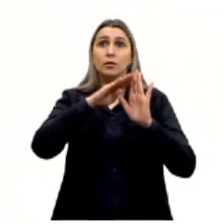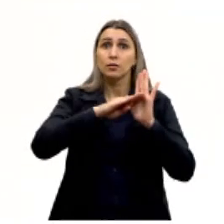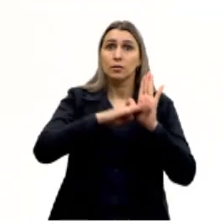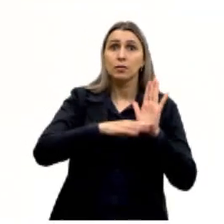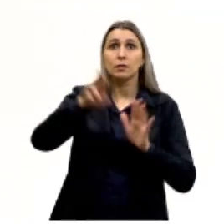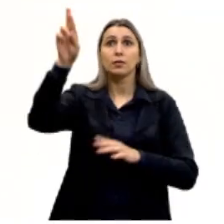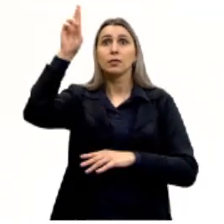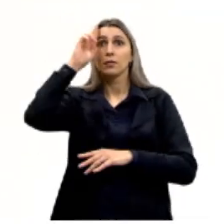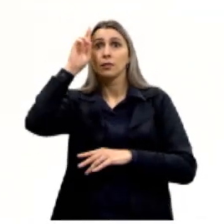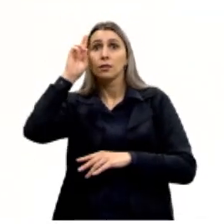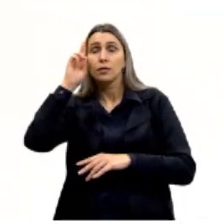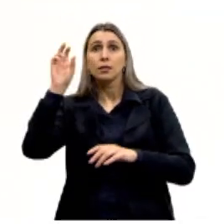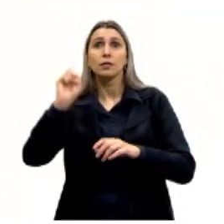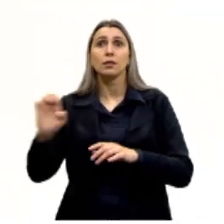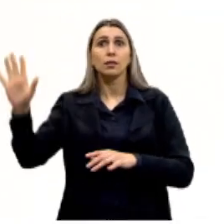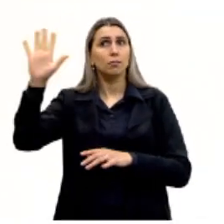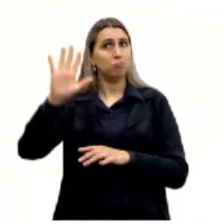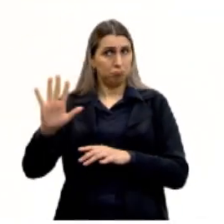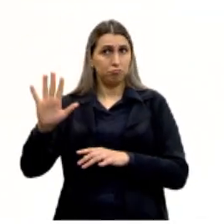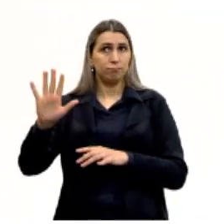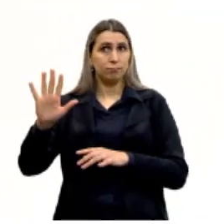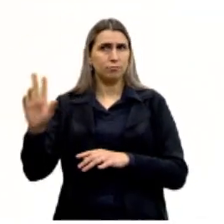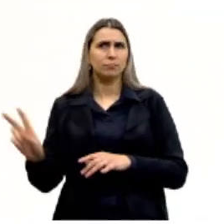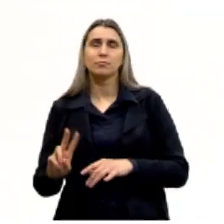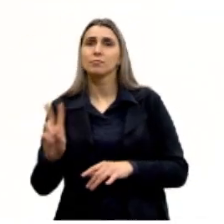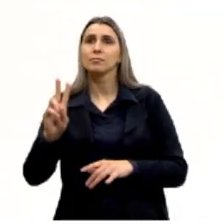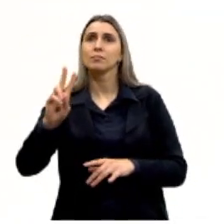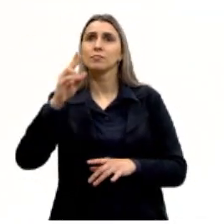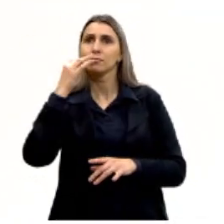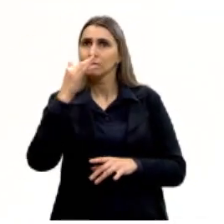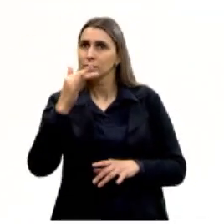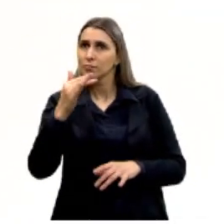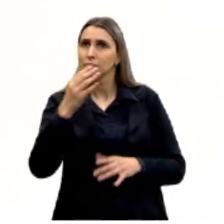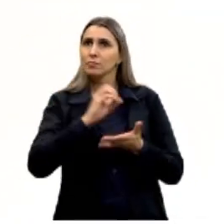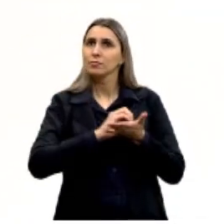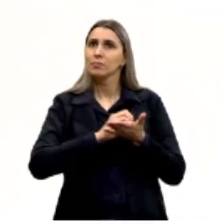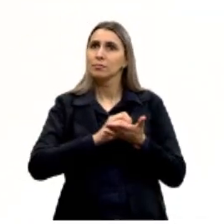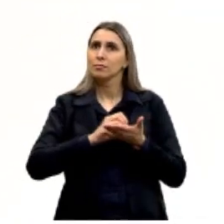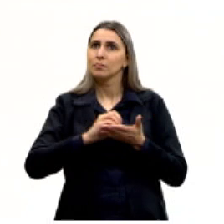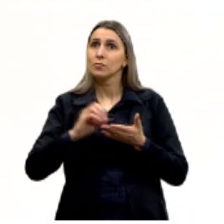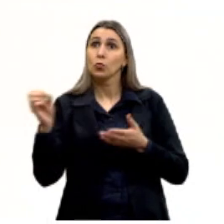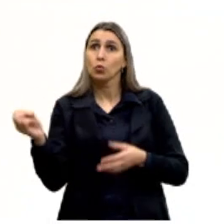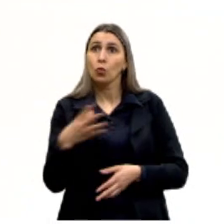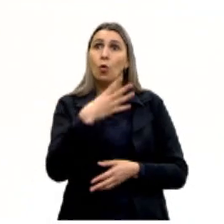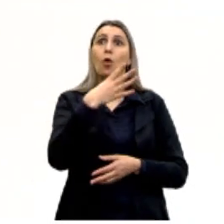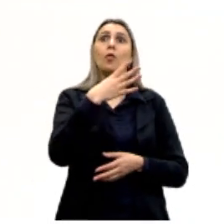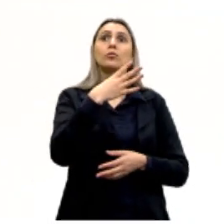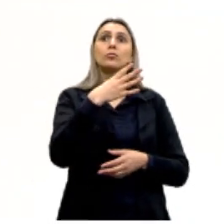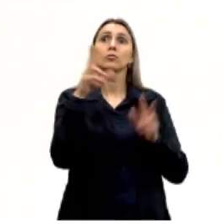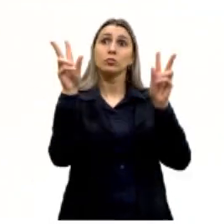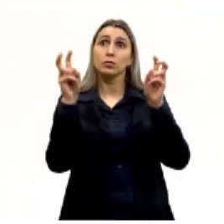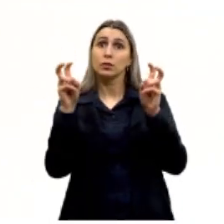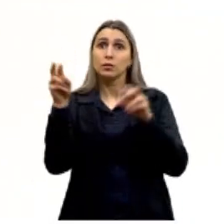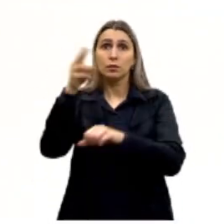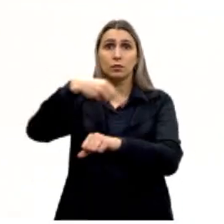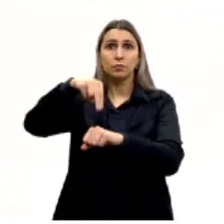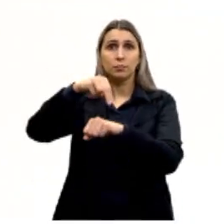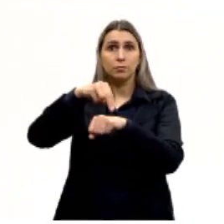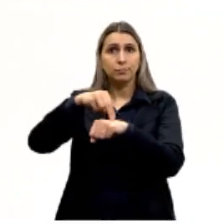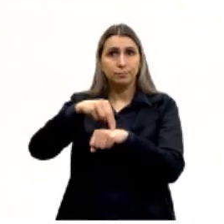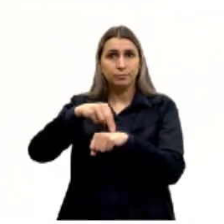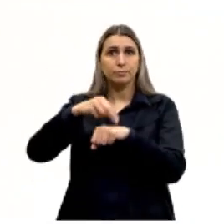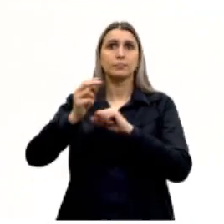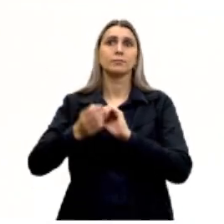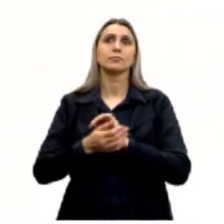normas acadêmicas europeias valorizando as cores a originalidade e os temas